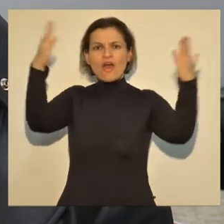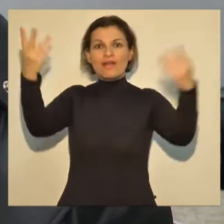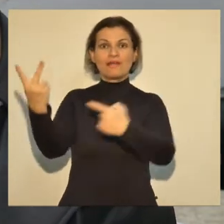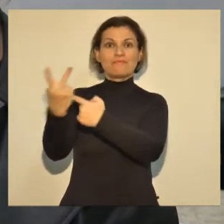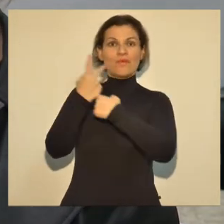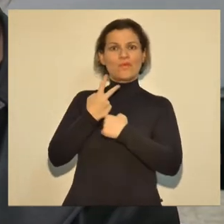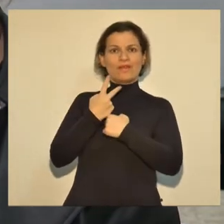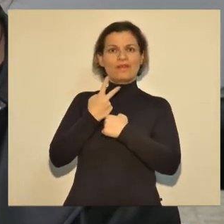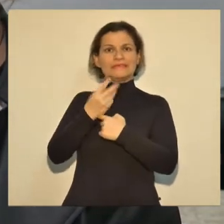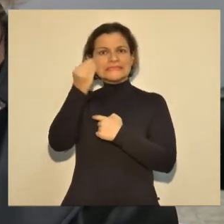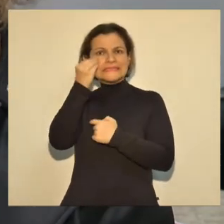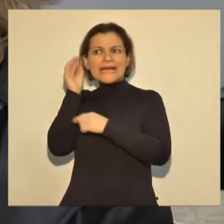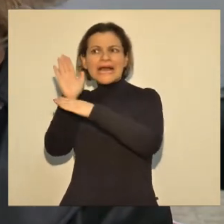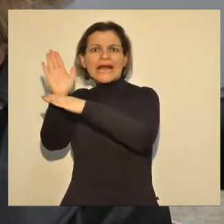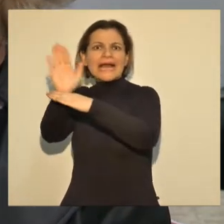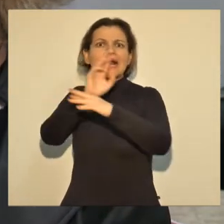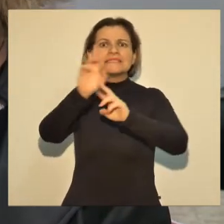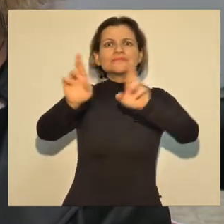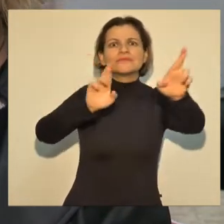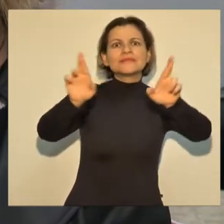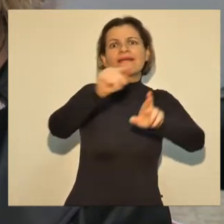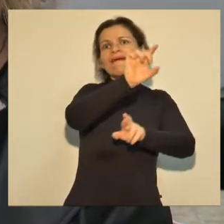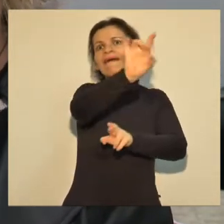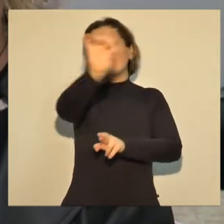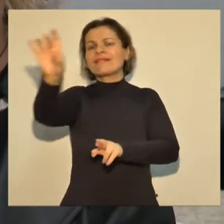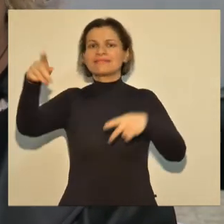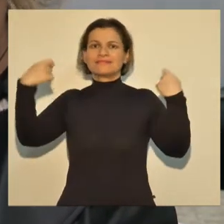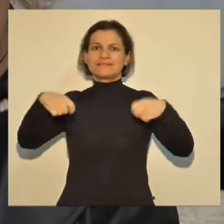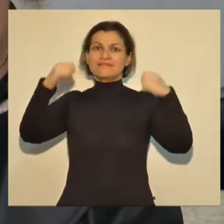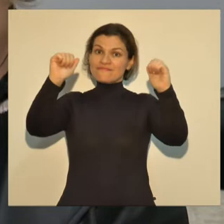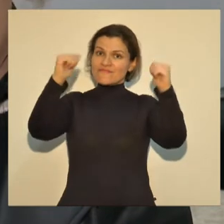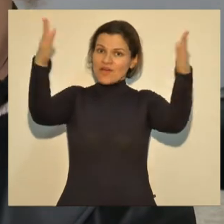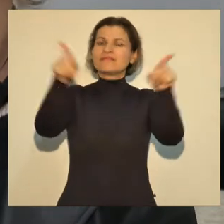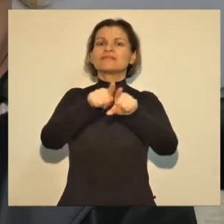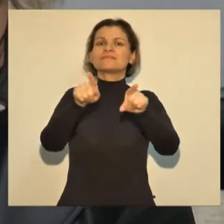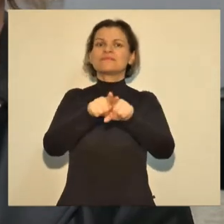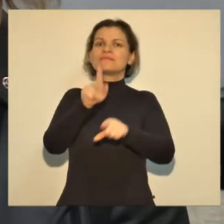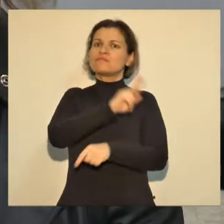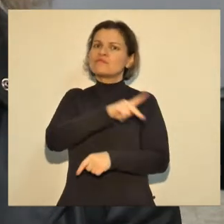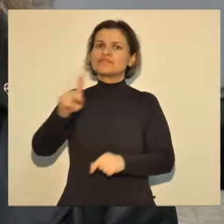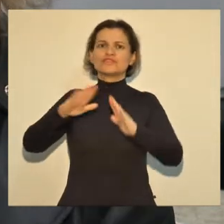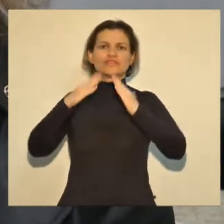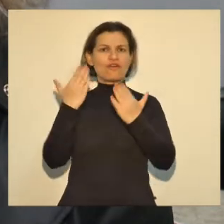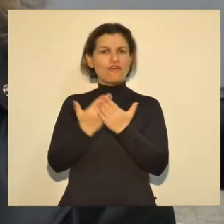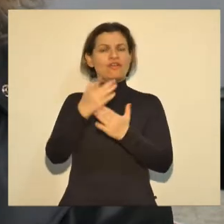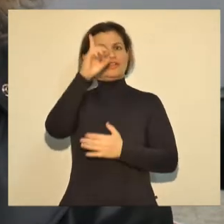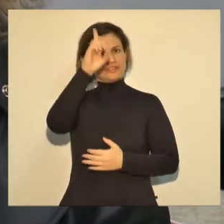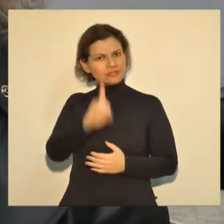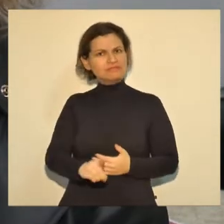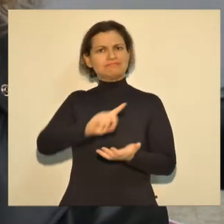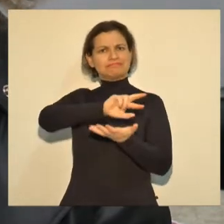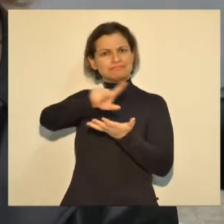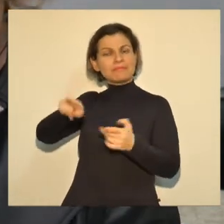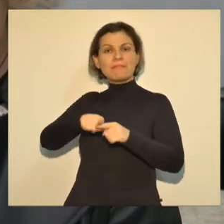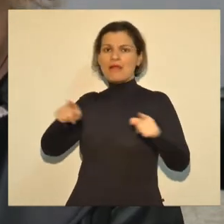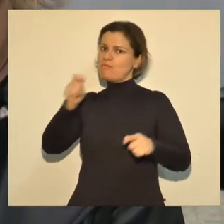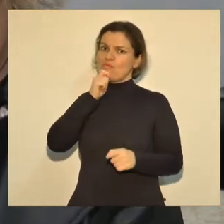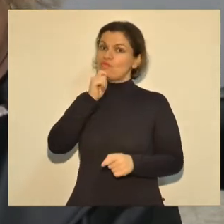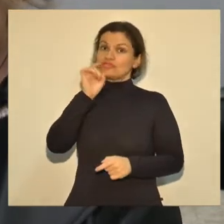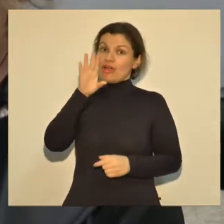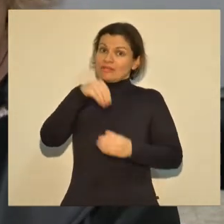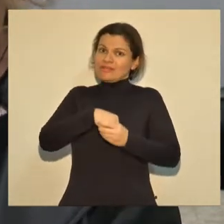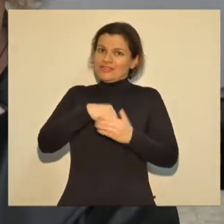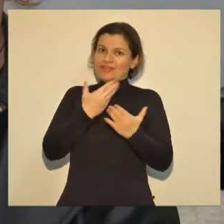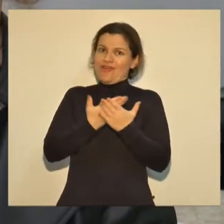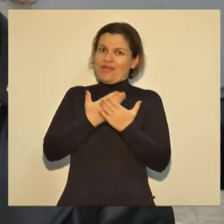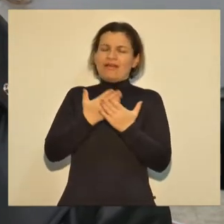nos procura, então, para tentar ajudar a responder às suas necessidades externamente, professores de escola, diretores, etc. Mas não está só na escola,